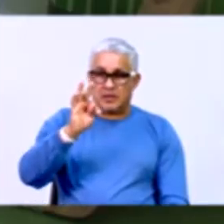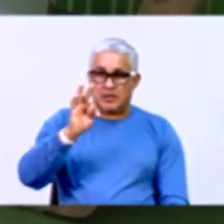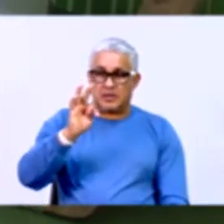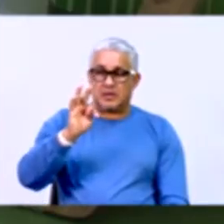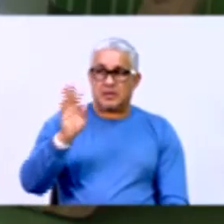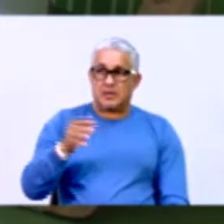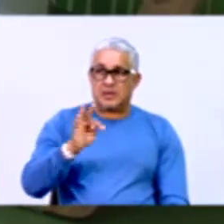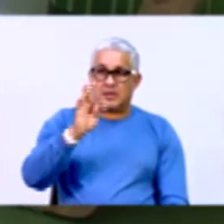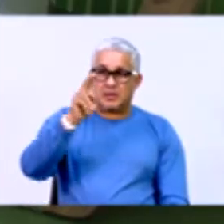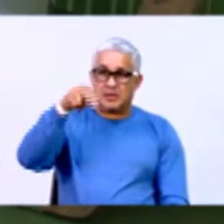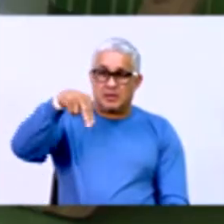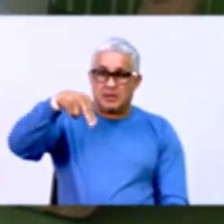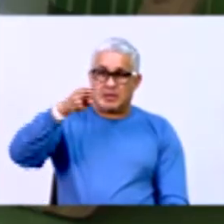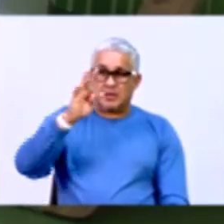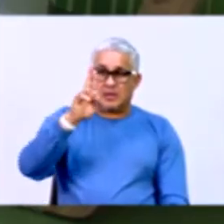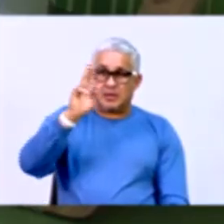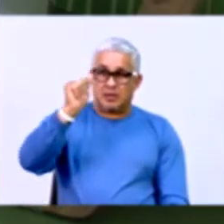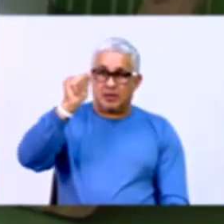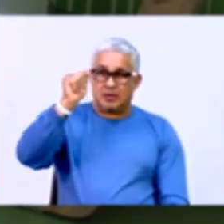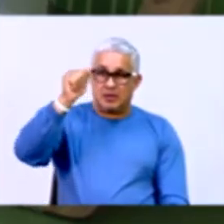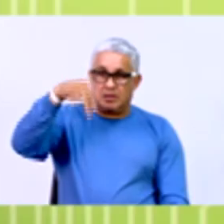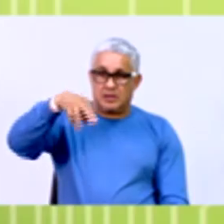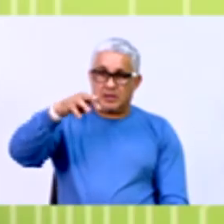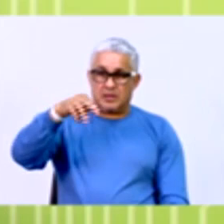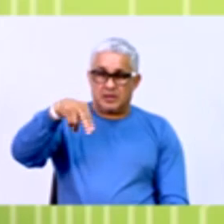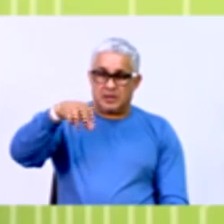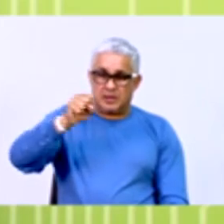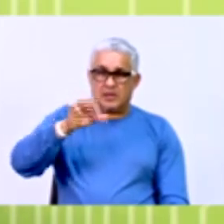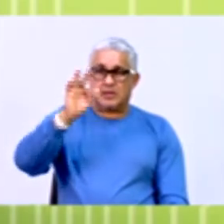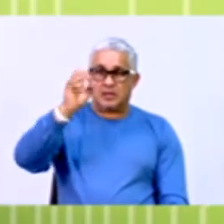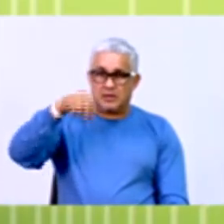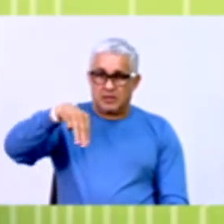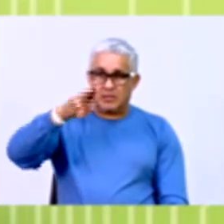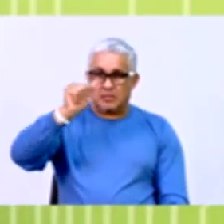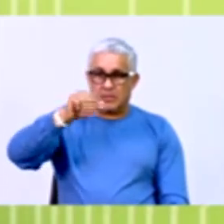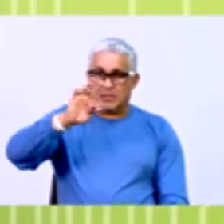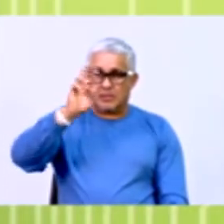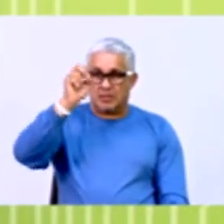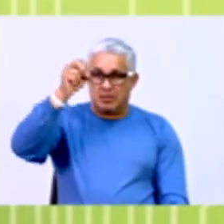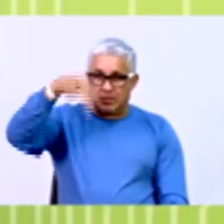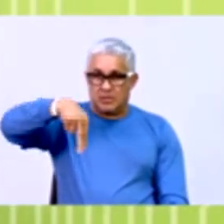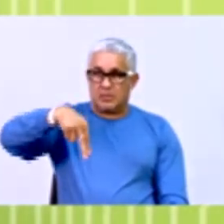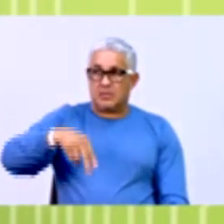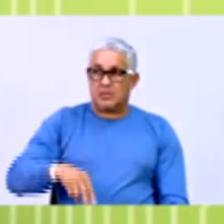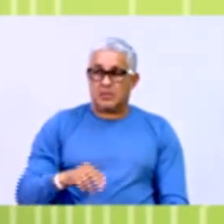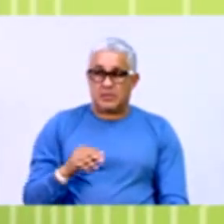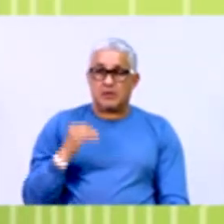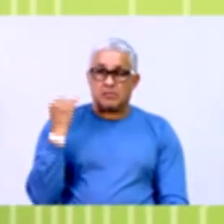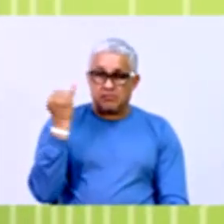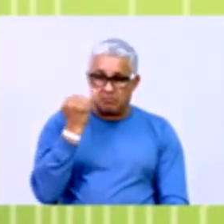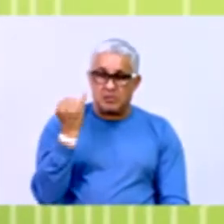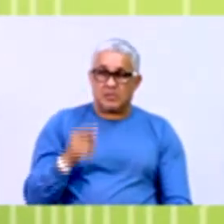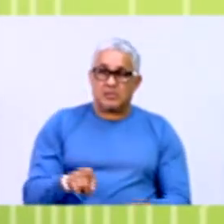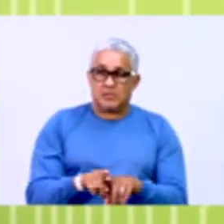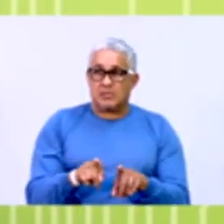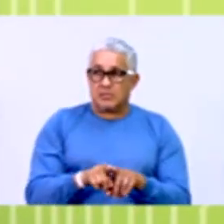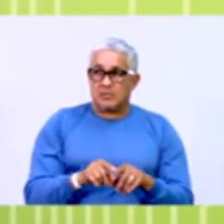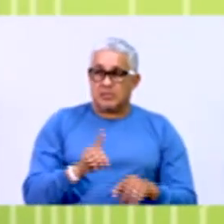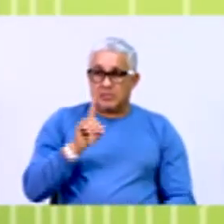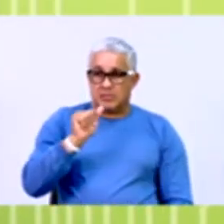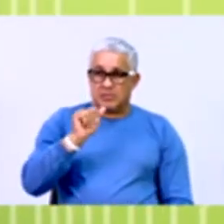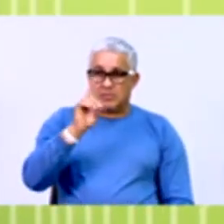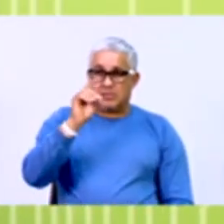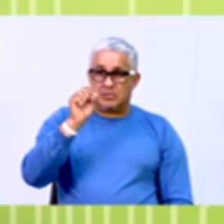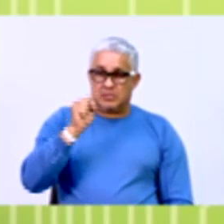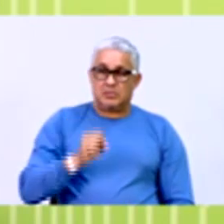Né? Então, ele vai pegar esses dados, vai transformar esses dados. Né? Isso é muito interessante, inclusive há